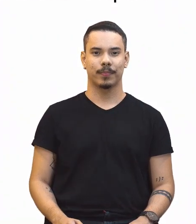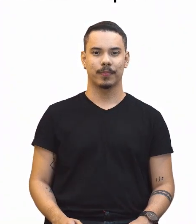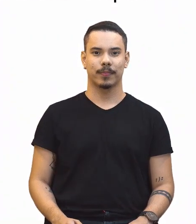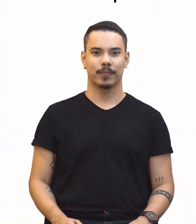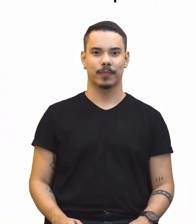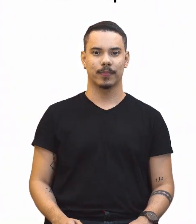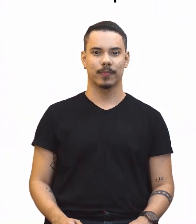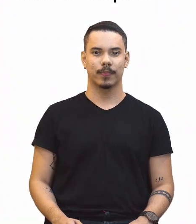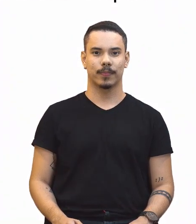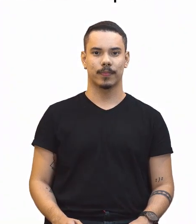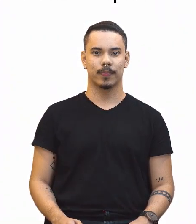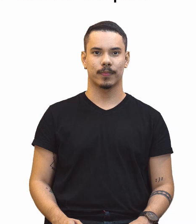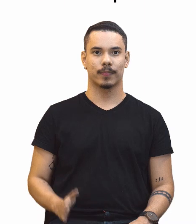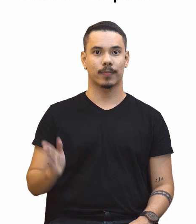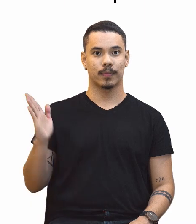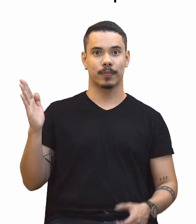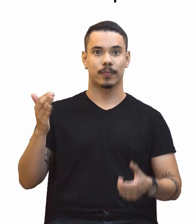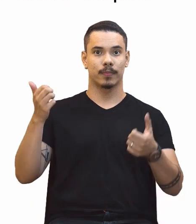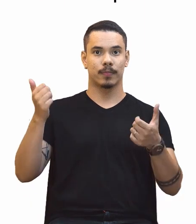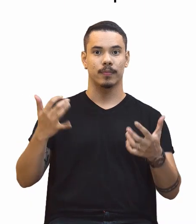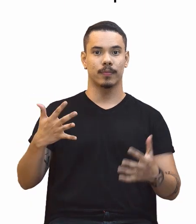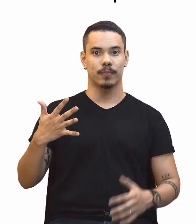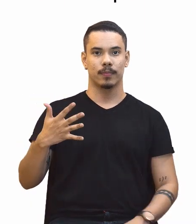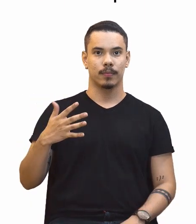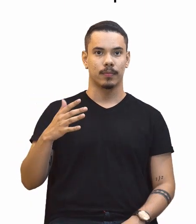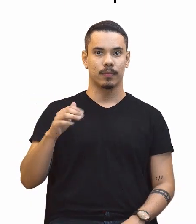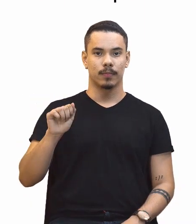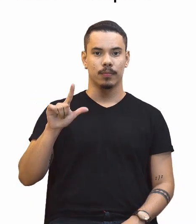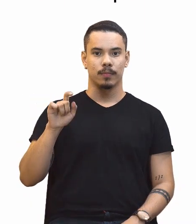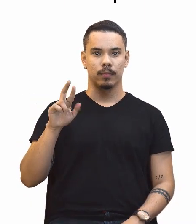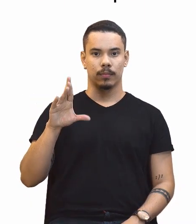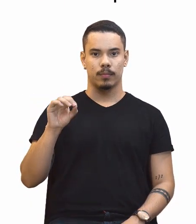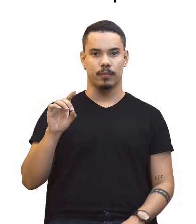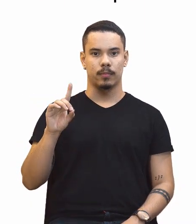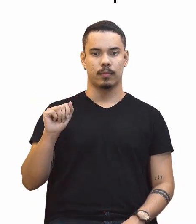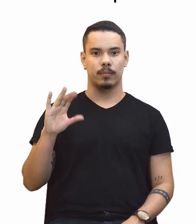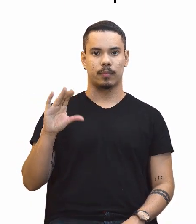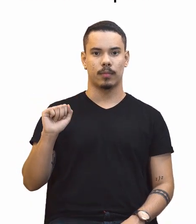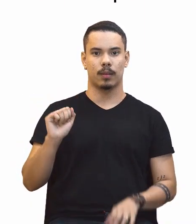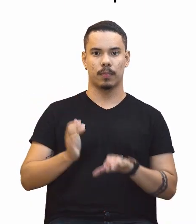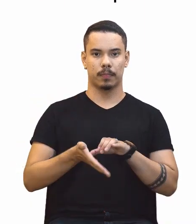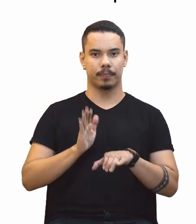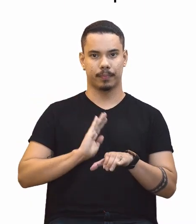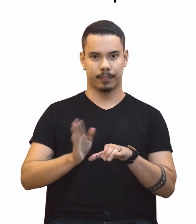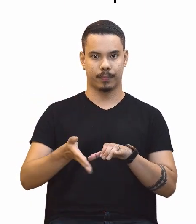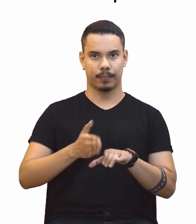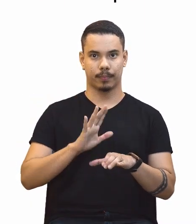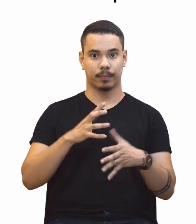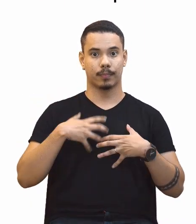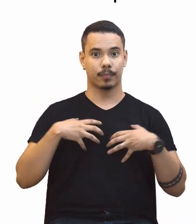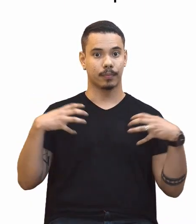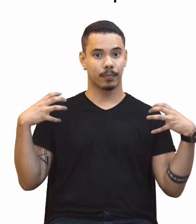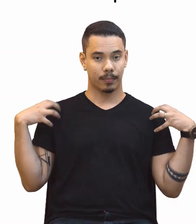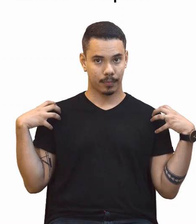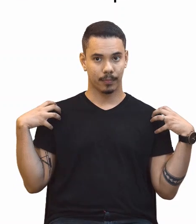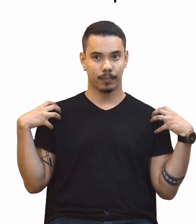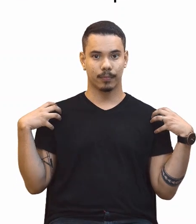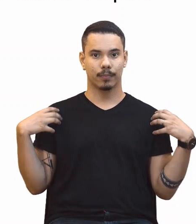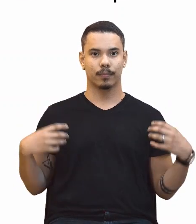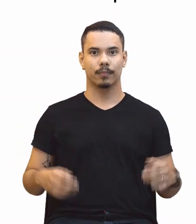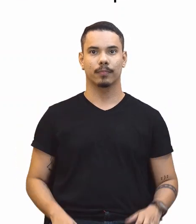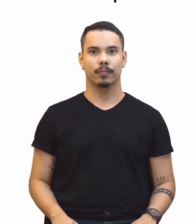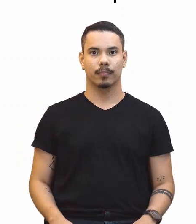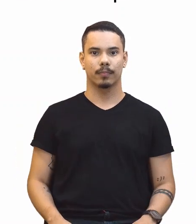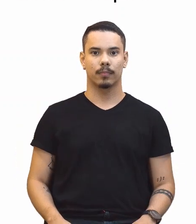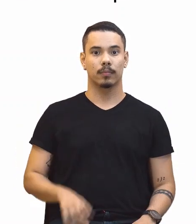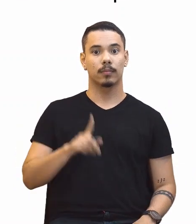seguinte: aqui fala sobre a alegoria da caverna de Platão. A alegoria da caverna